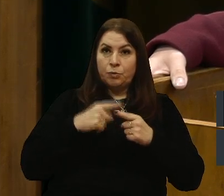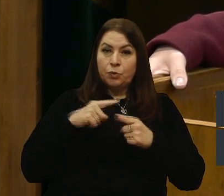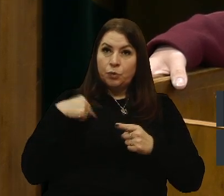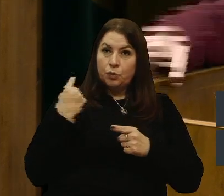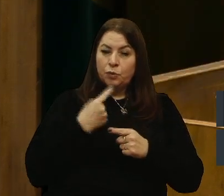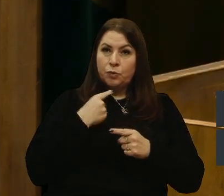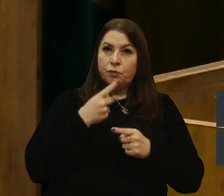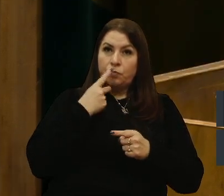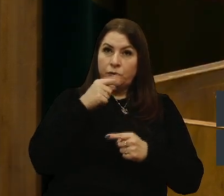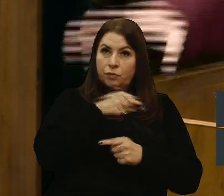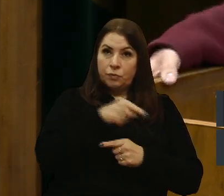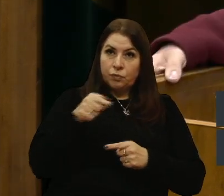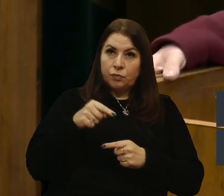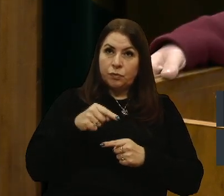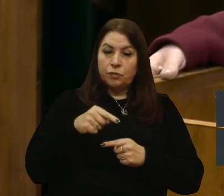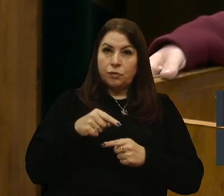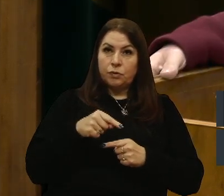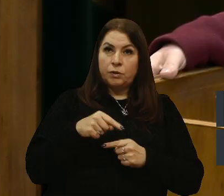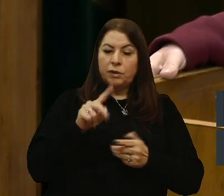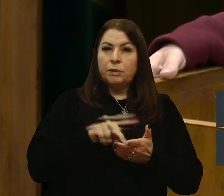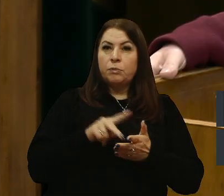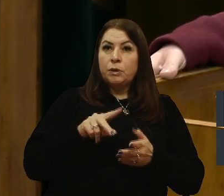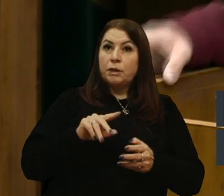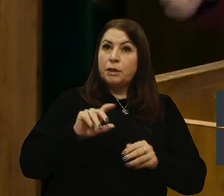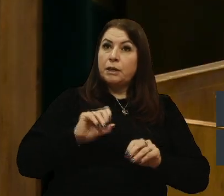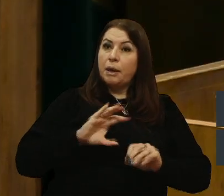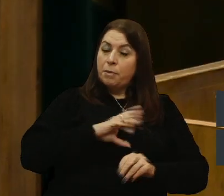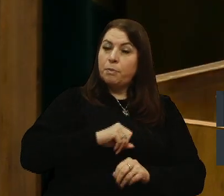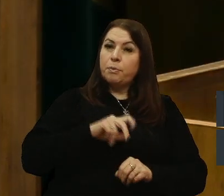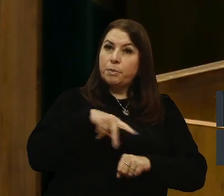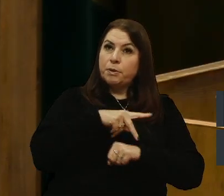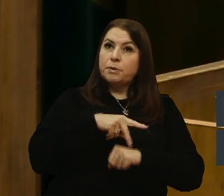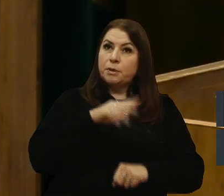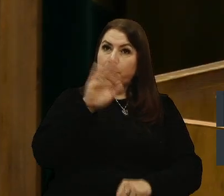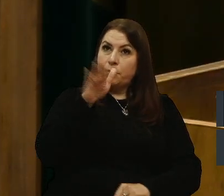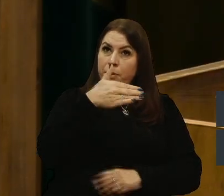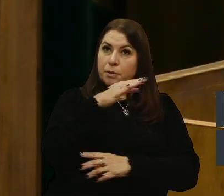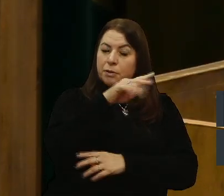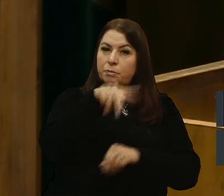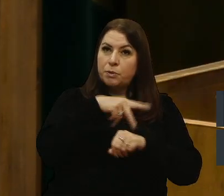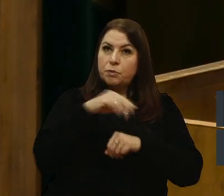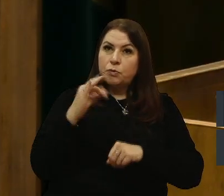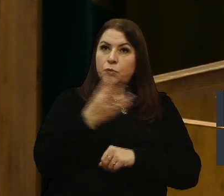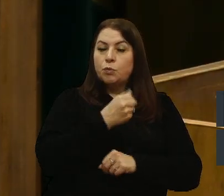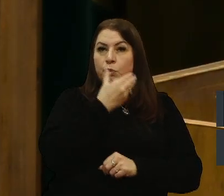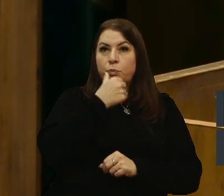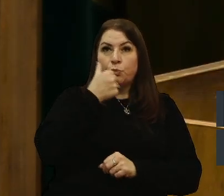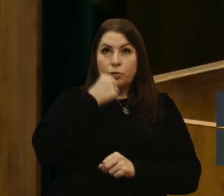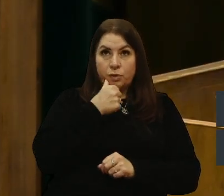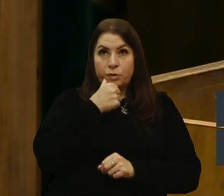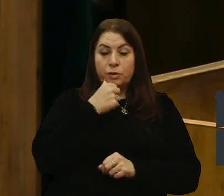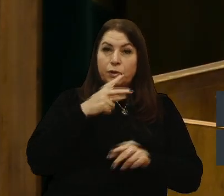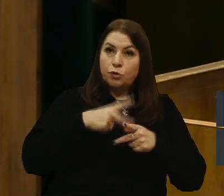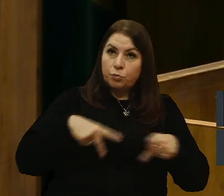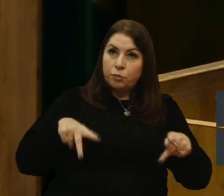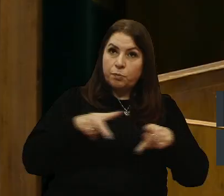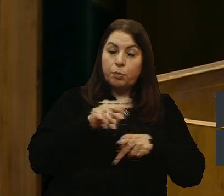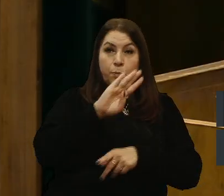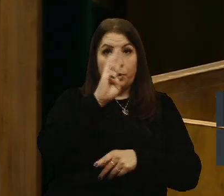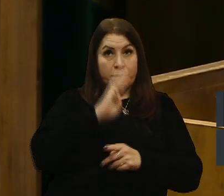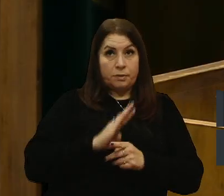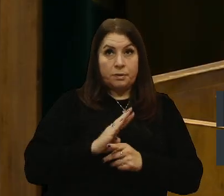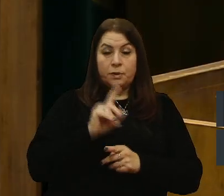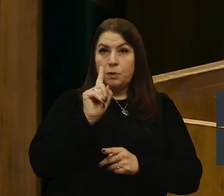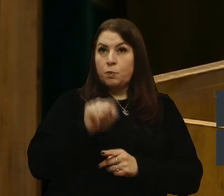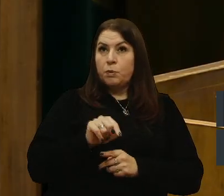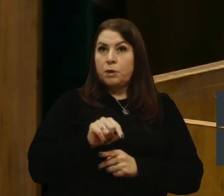nós reafirmamos, nós que somos patriotas, dizemos, a bandeira do Brasil, ela é de todos, de todas, ela é do povo brasileiro, ela